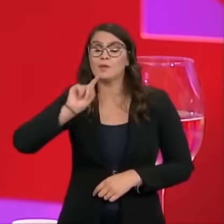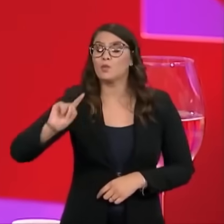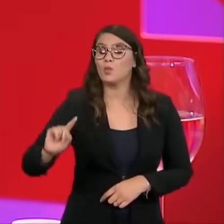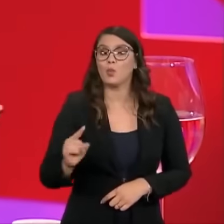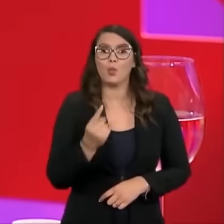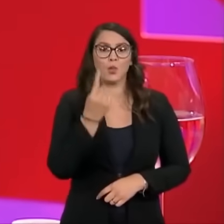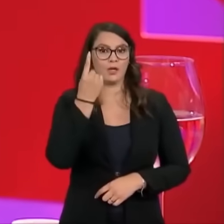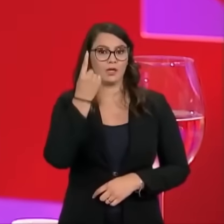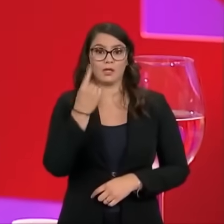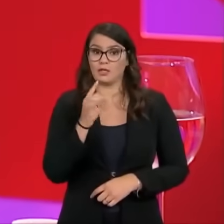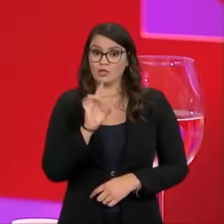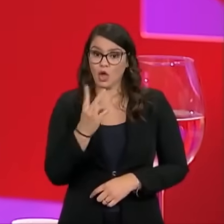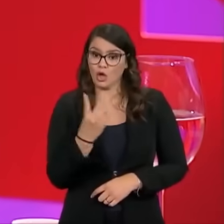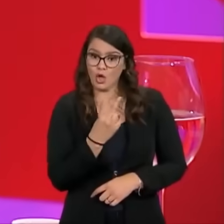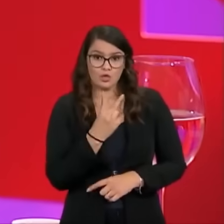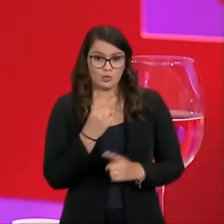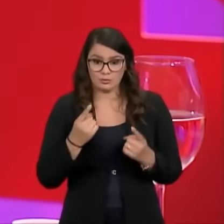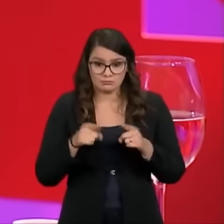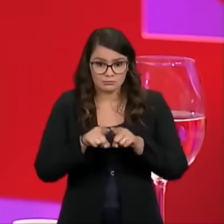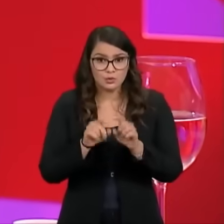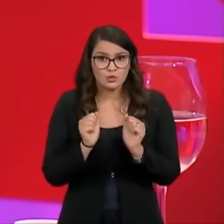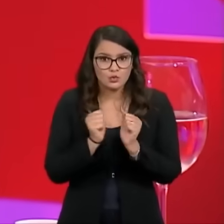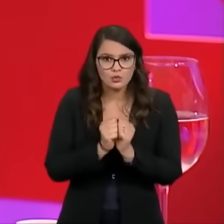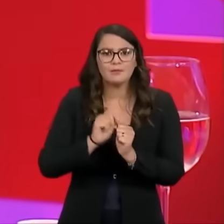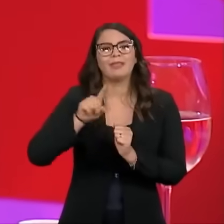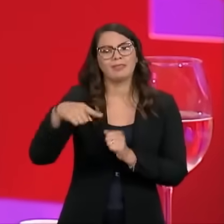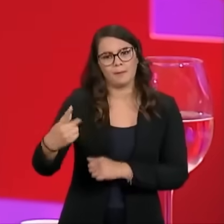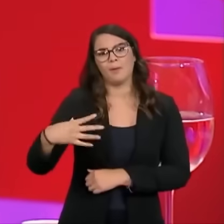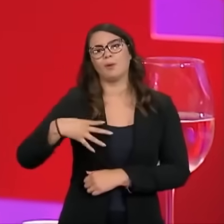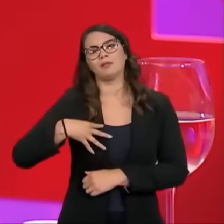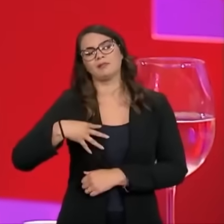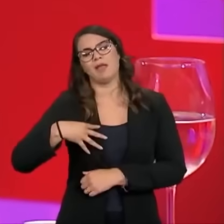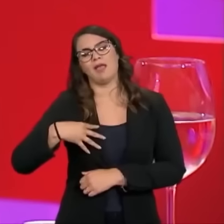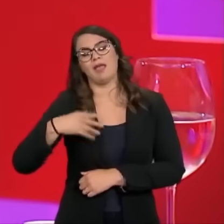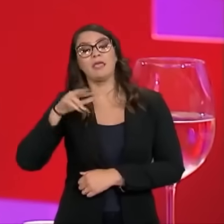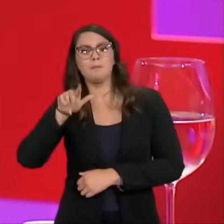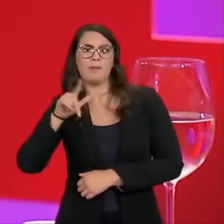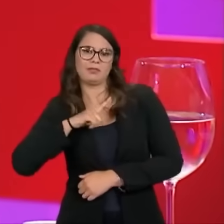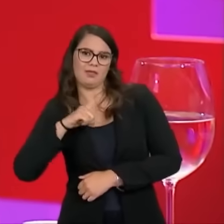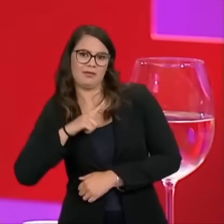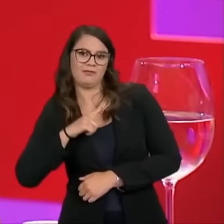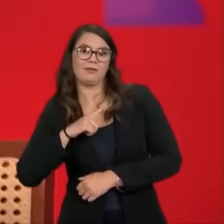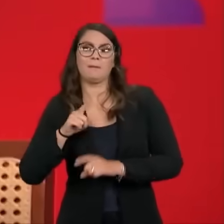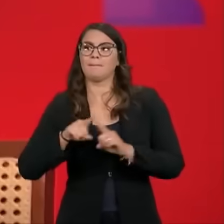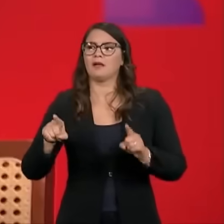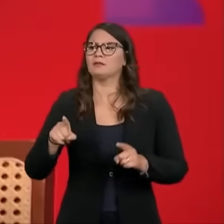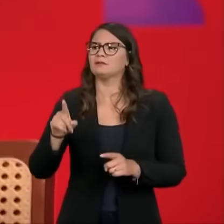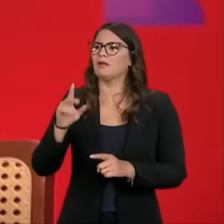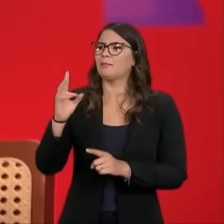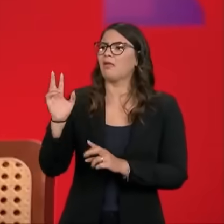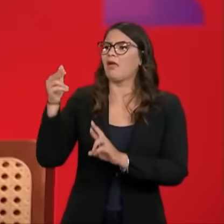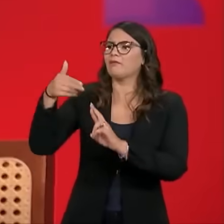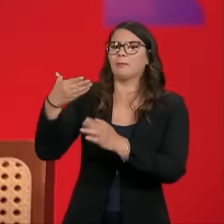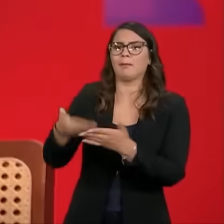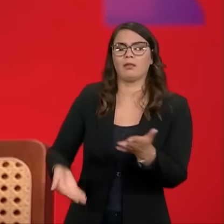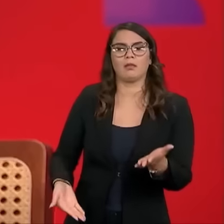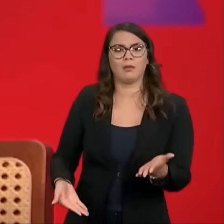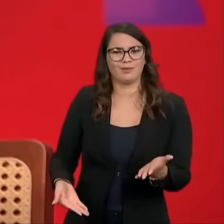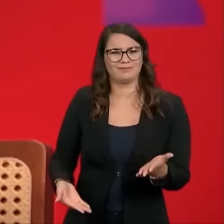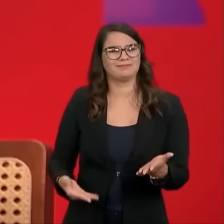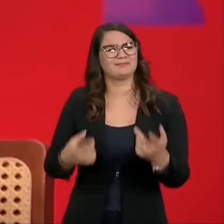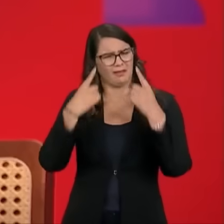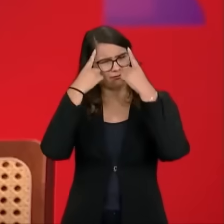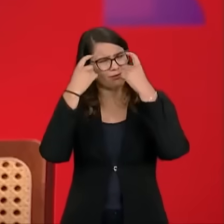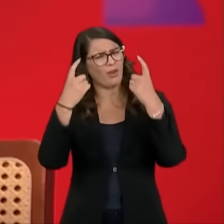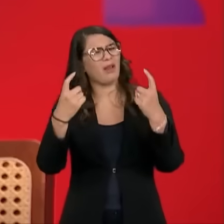porque sempre fomos só nós duas Depois vieram as minhas irmãs e etc mas é eu perco essa mulher isso foi muito violento e por muito